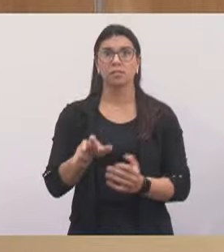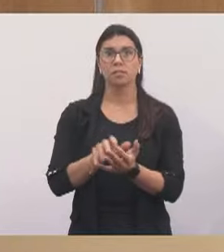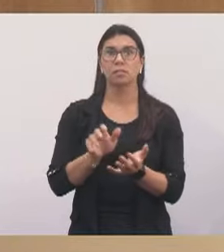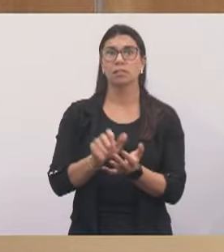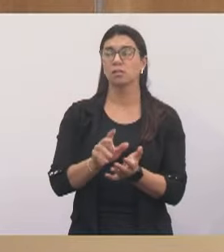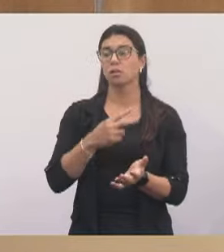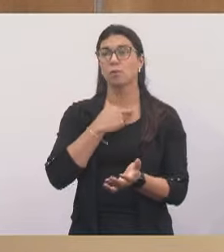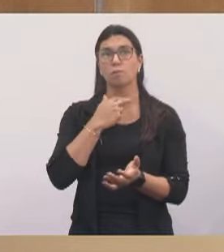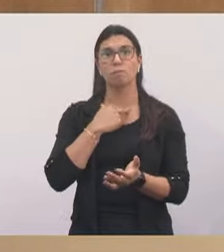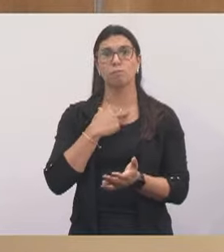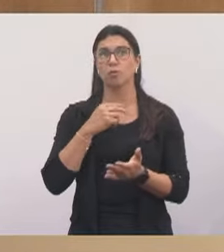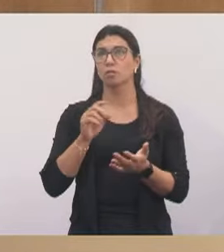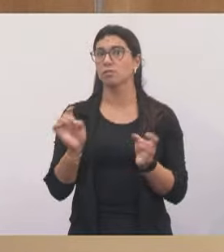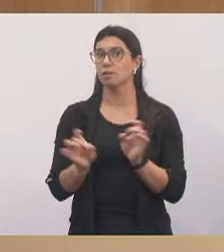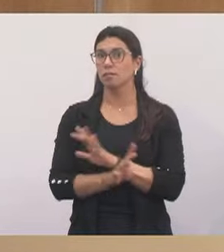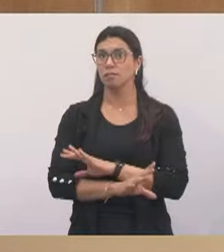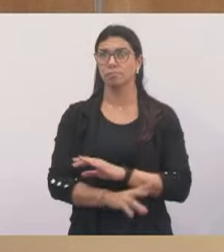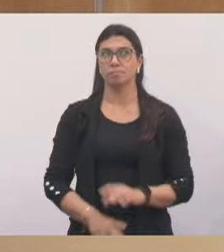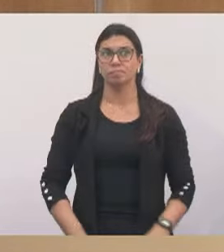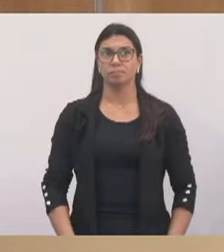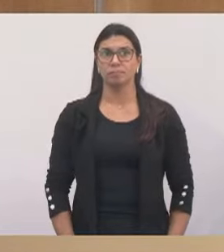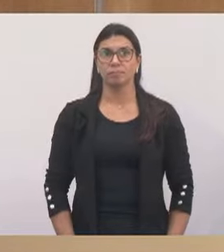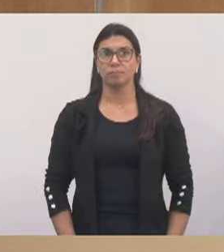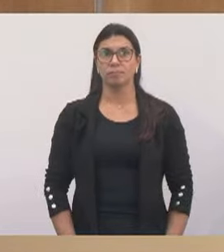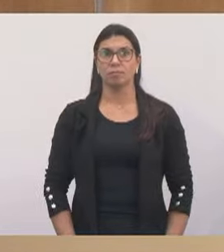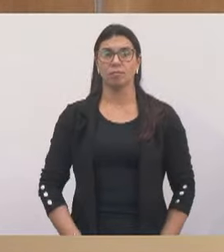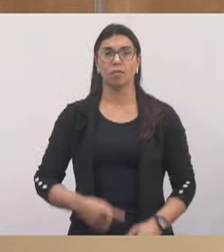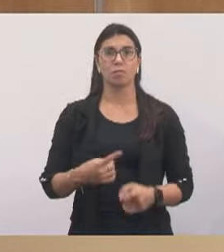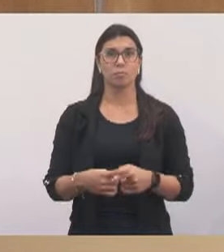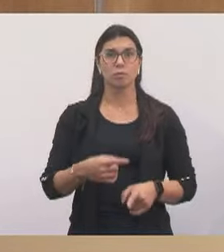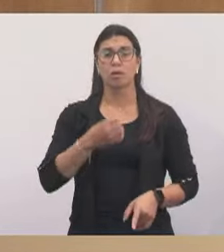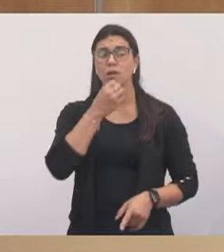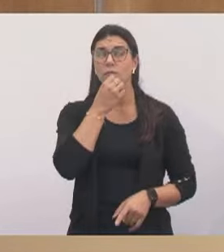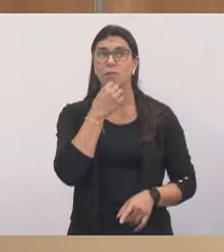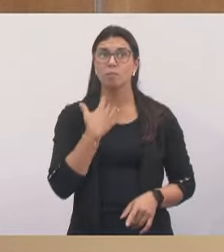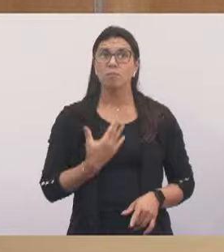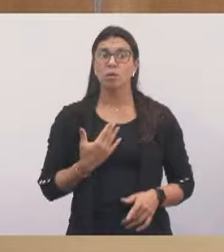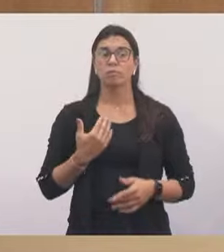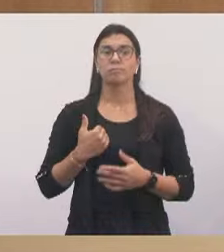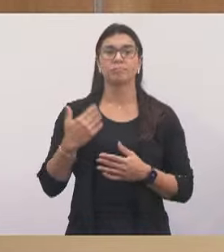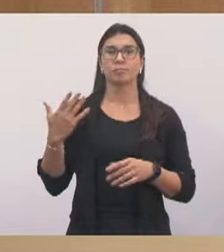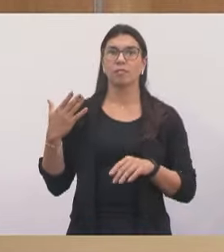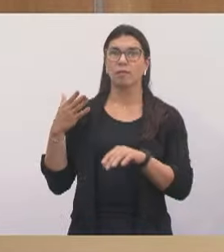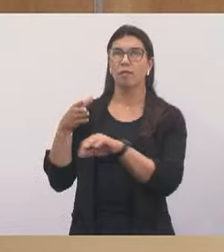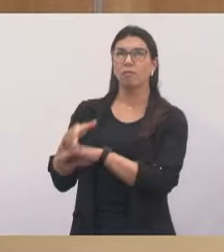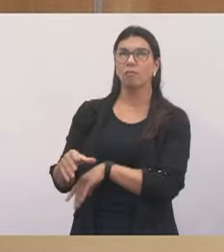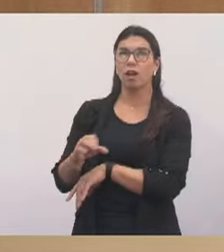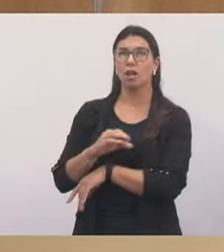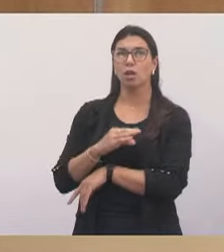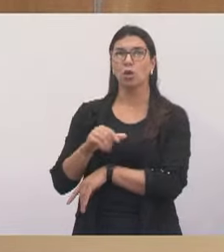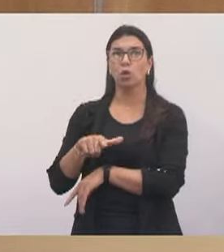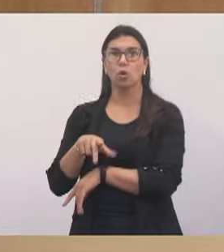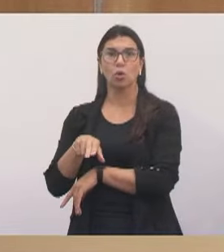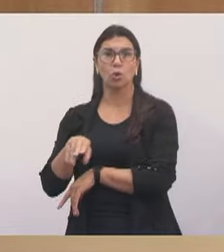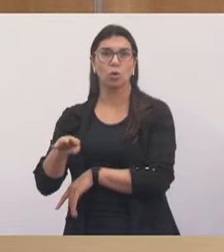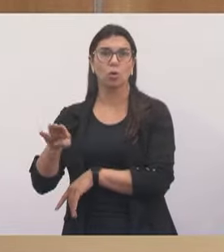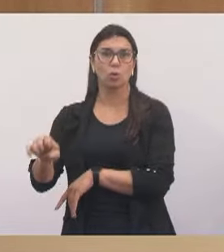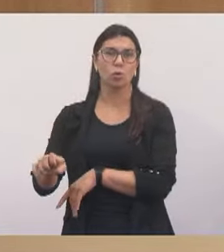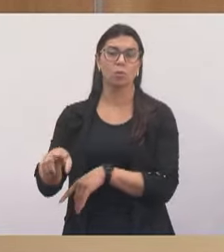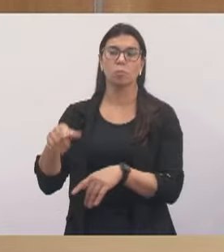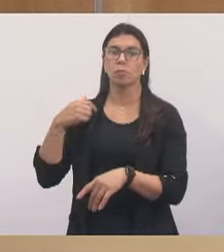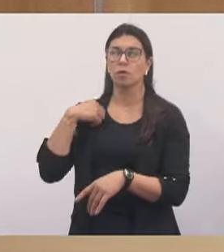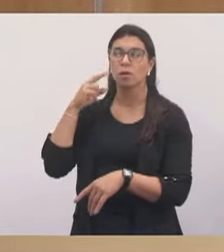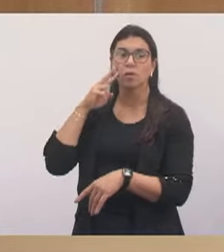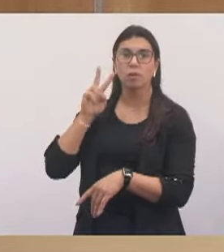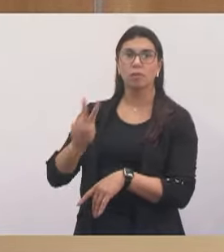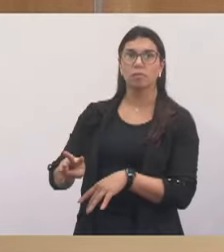se percam, gente, não é? Pô, que coisa gostosa você ir lá no clube, ver um campeonato com pessoas acima de 60 anos, não é?